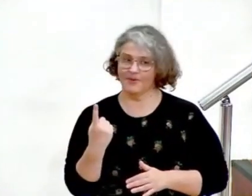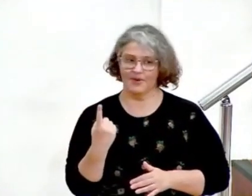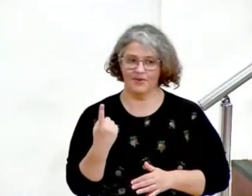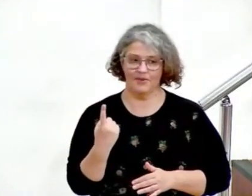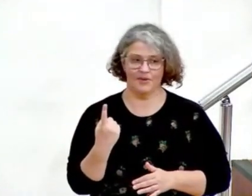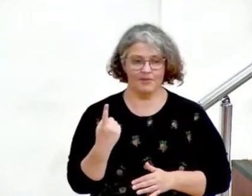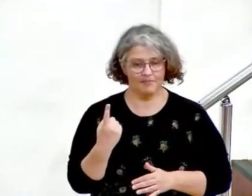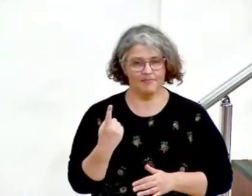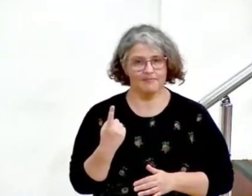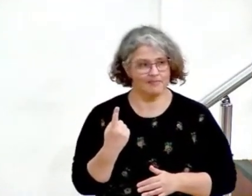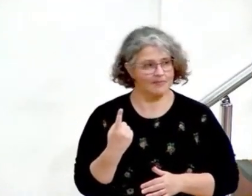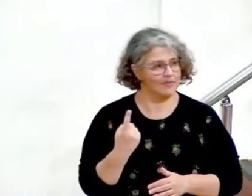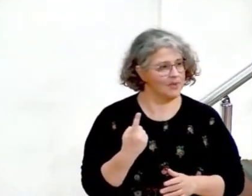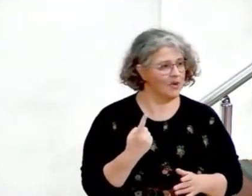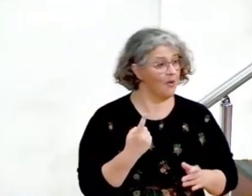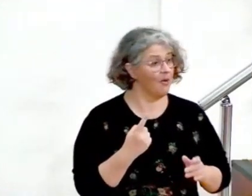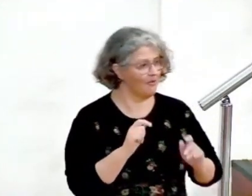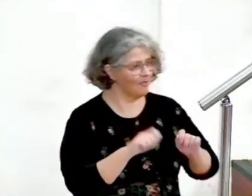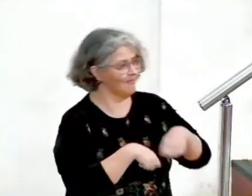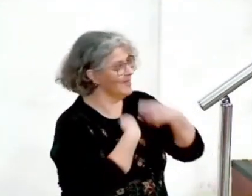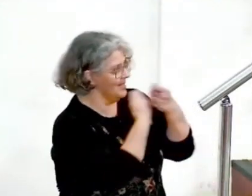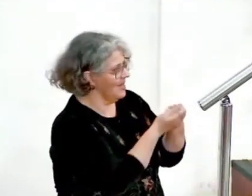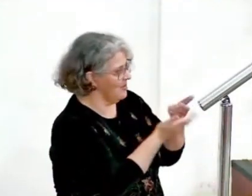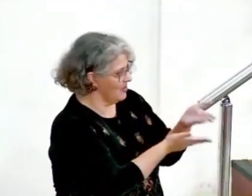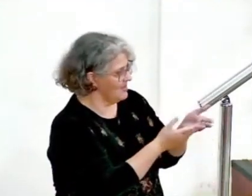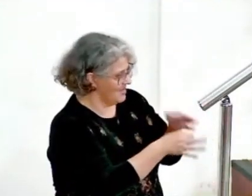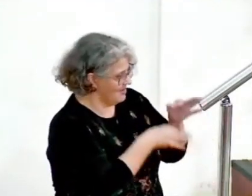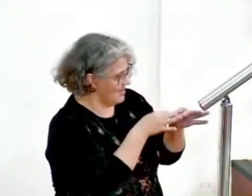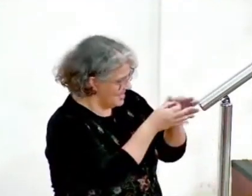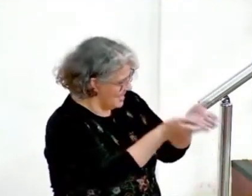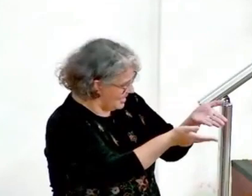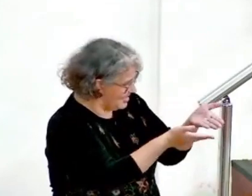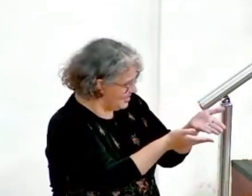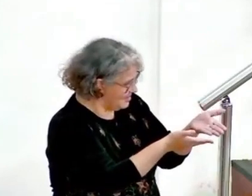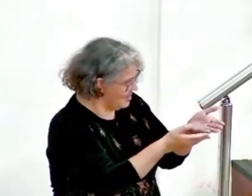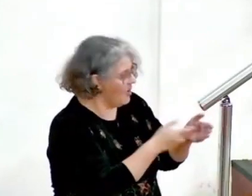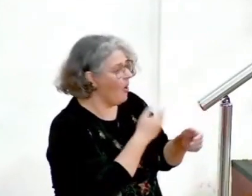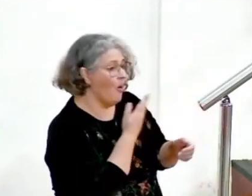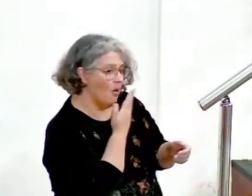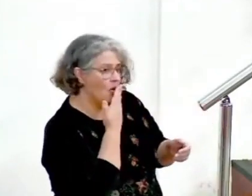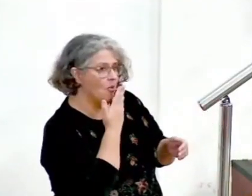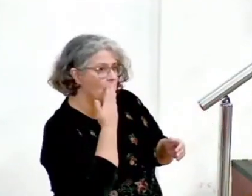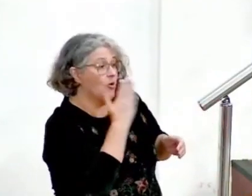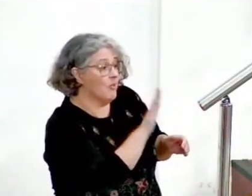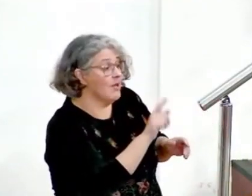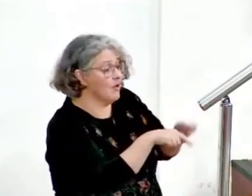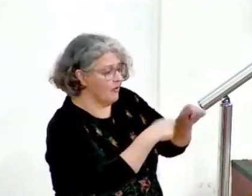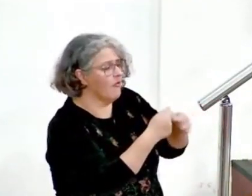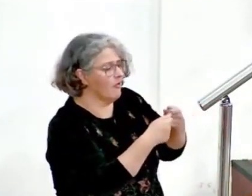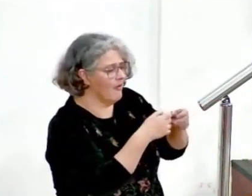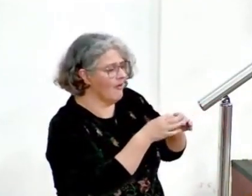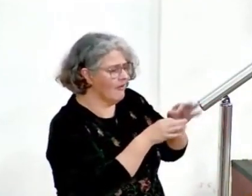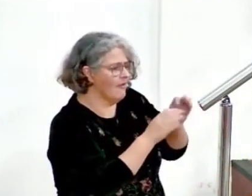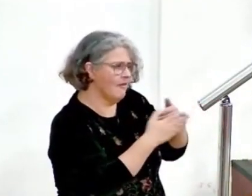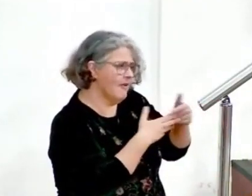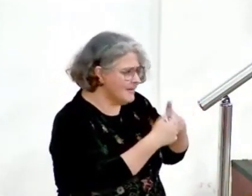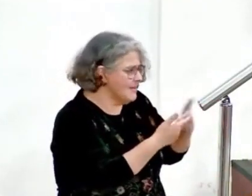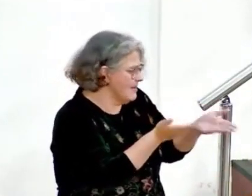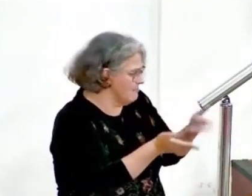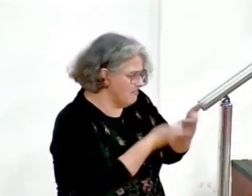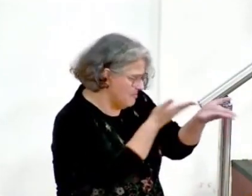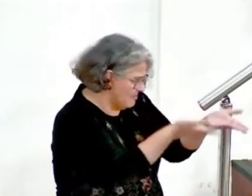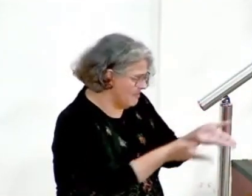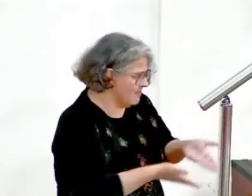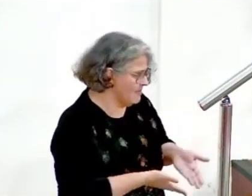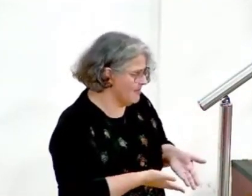vai nos dar alguma coisa. Eu te prometo que eu vou fazer isso. Aquela alegria invade o nosso coração, né?